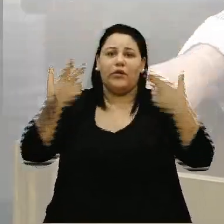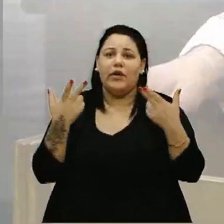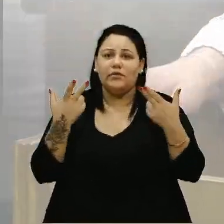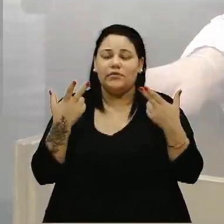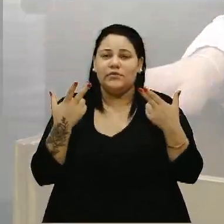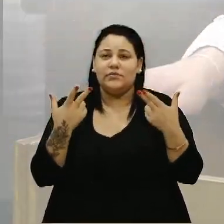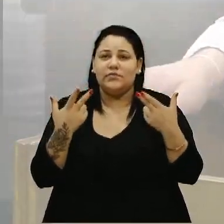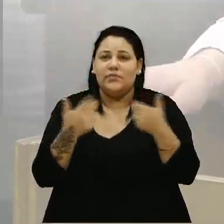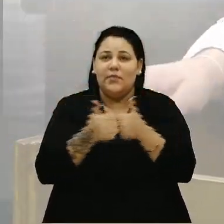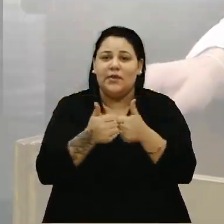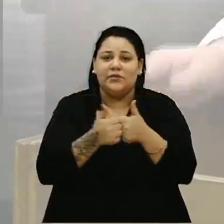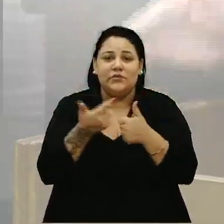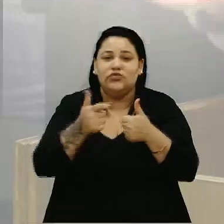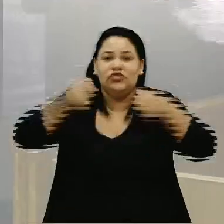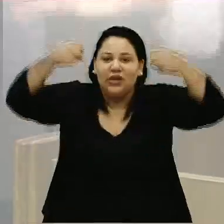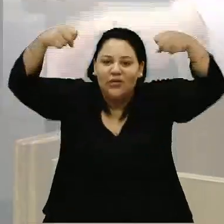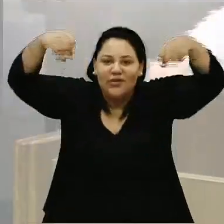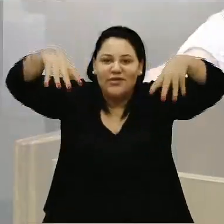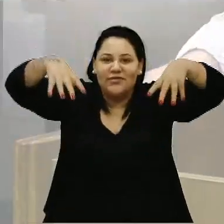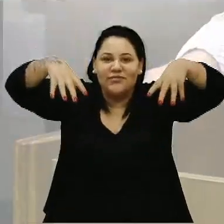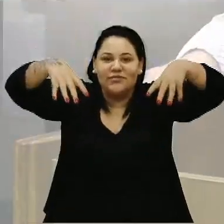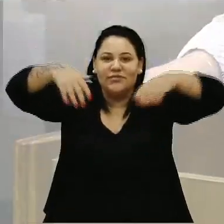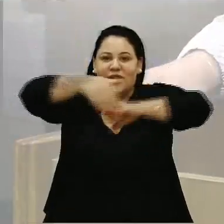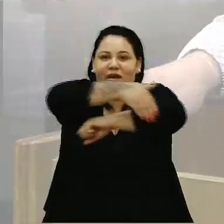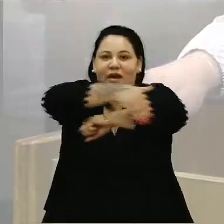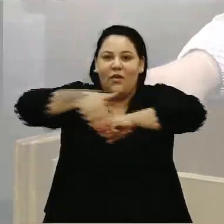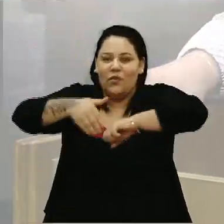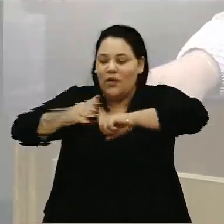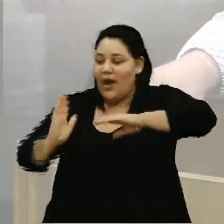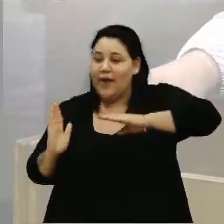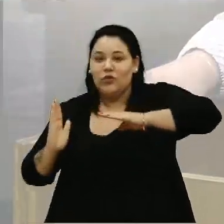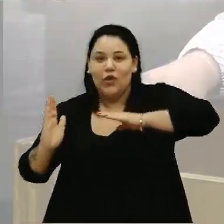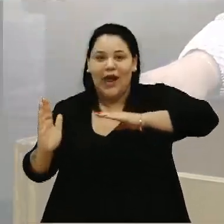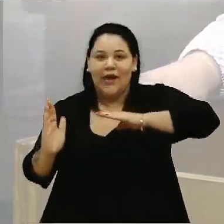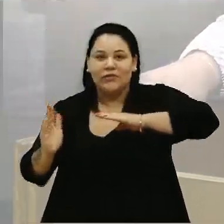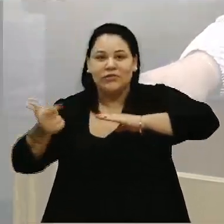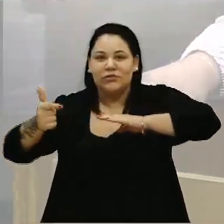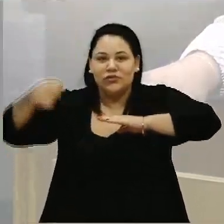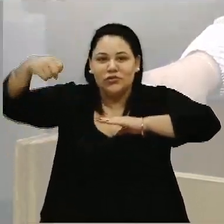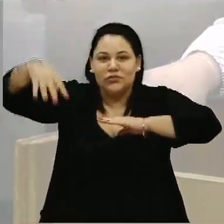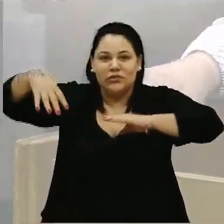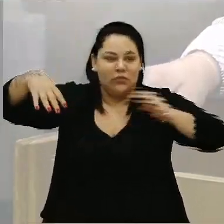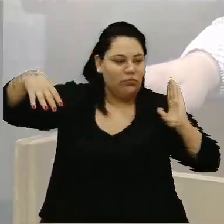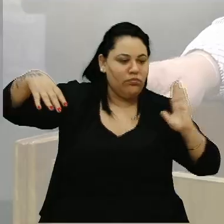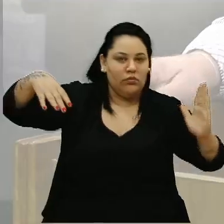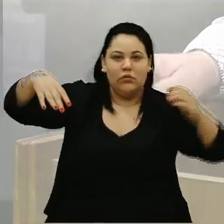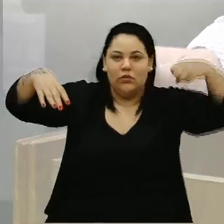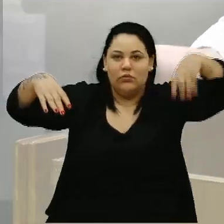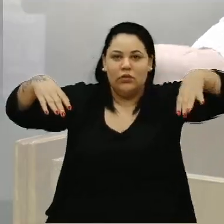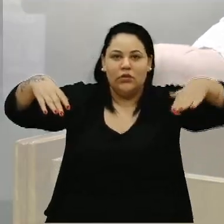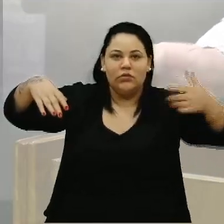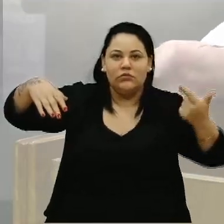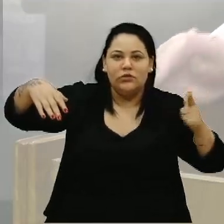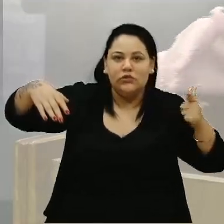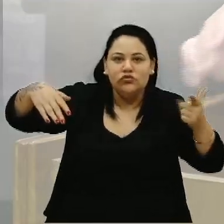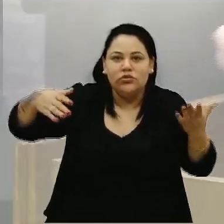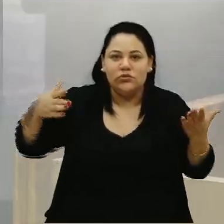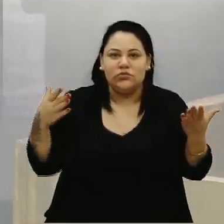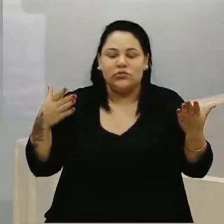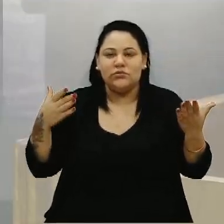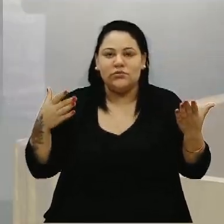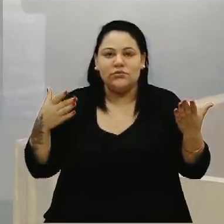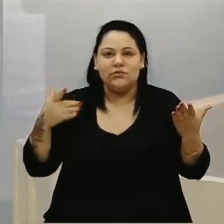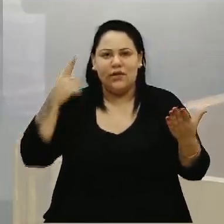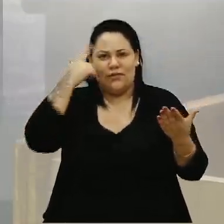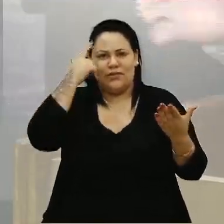pétala sem iluminação, a rua lateral sem iluminação, a outra rua sem iluminação. Pô, às vezes eu pensei assim, bom, será que